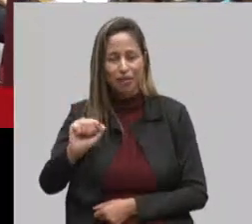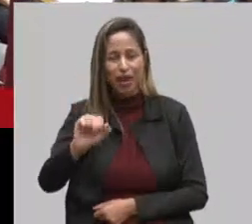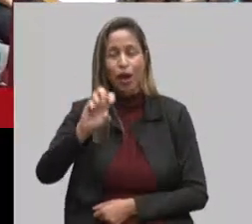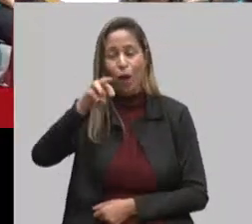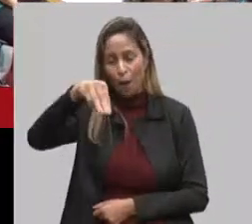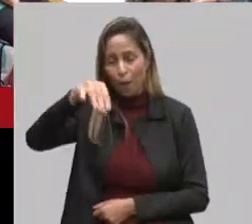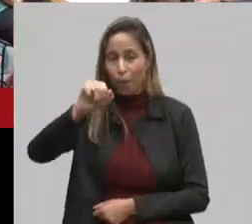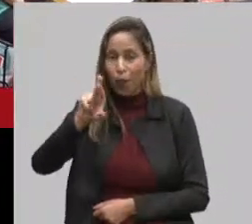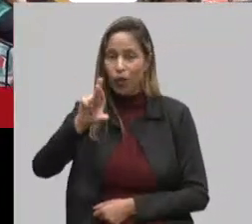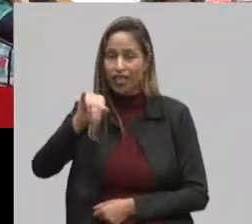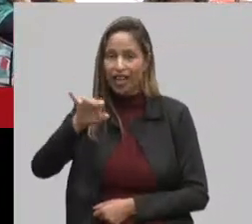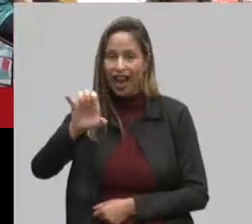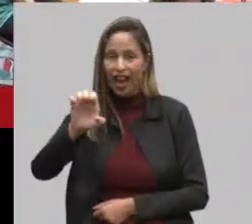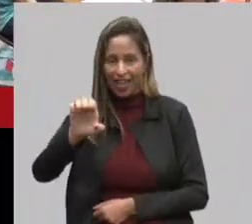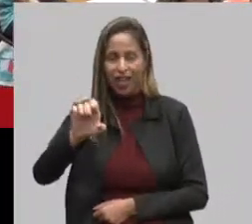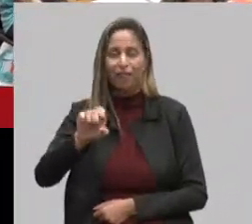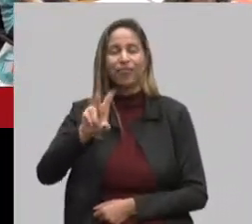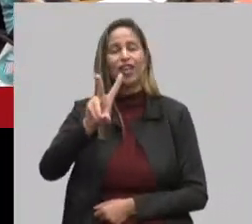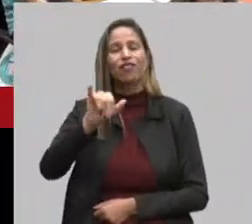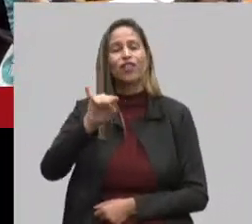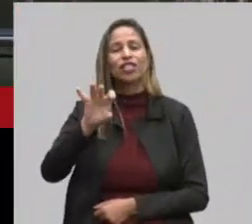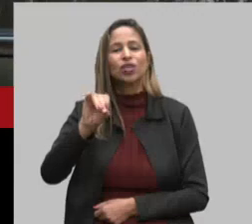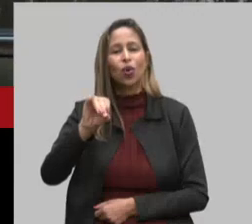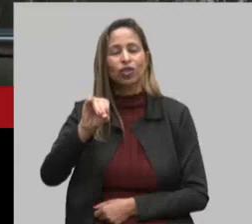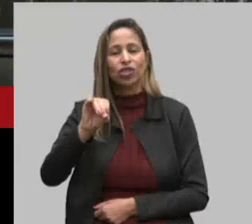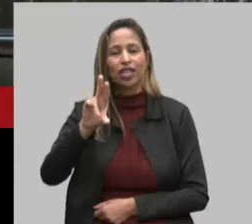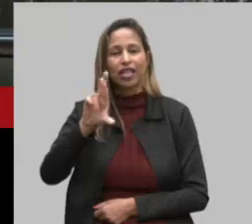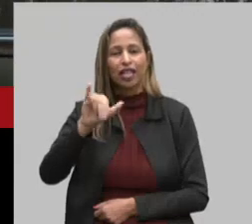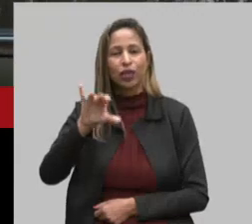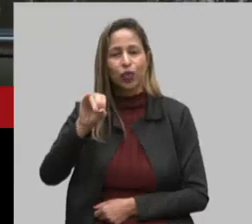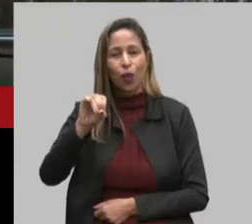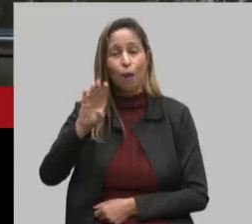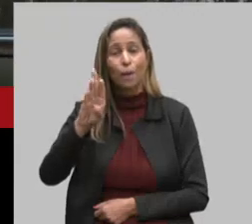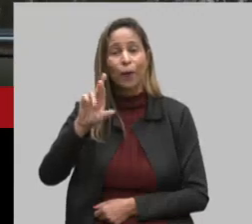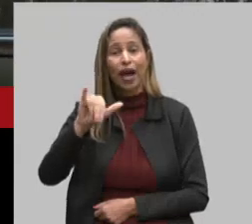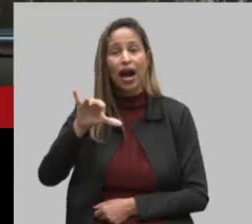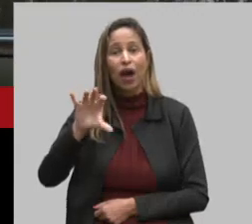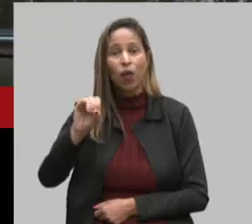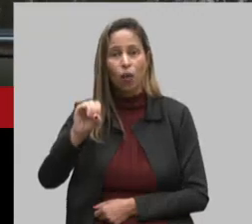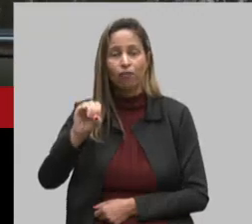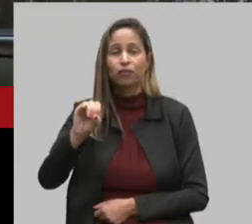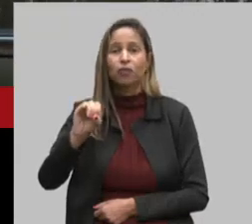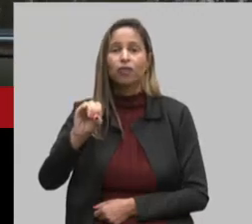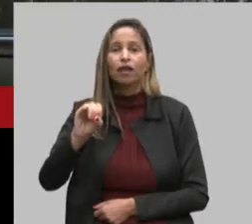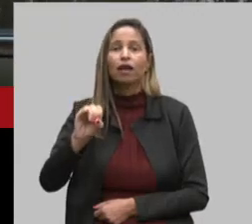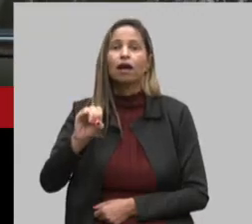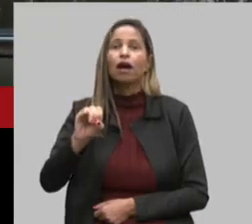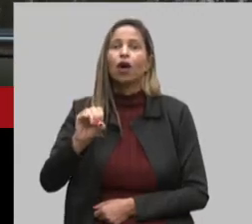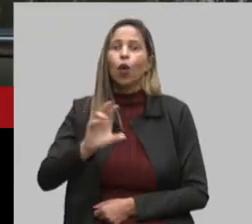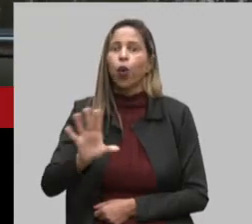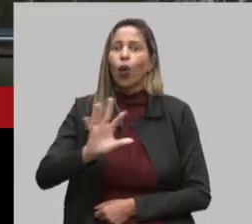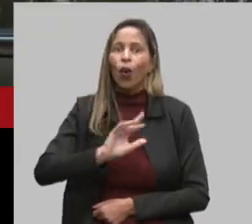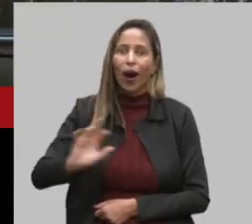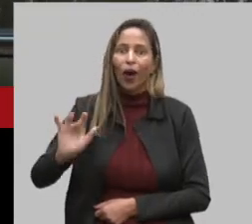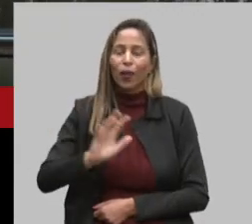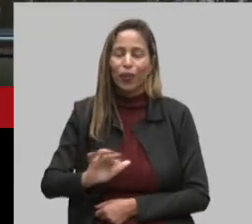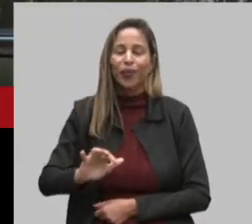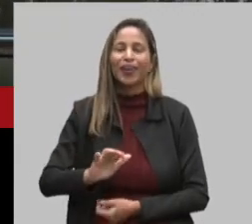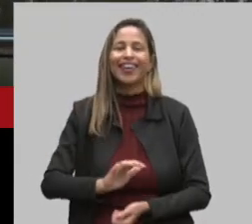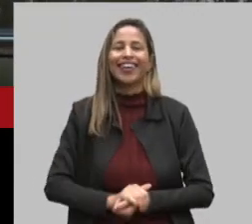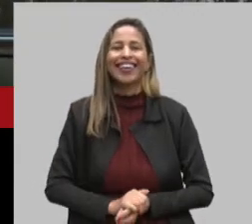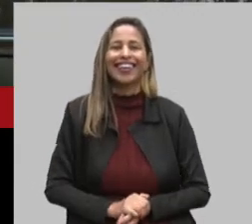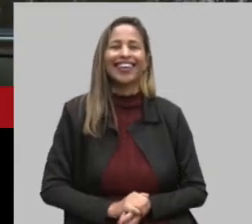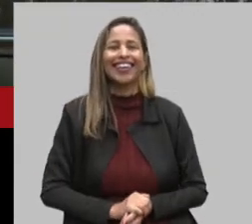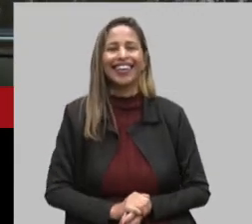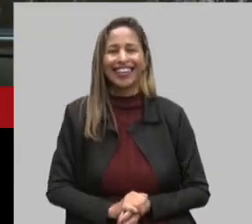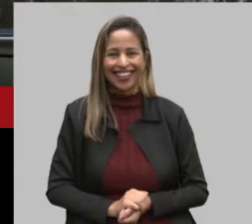Paulo Cândido e Visconde do Rio Branco eu pedi para falar porque é a coisa mais professora desse dessa desse